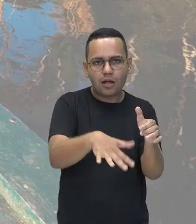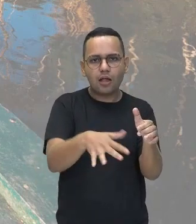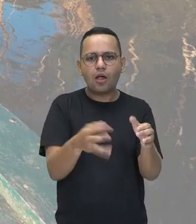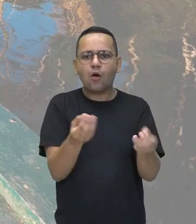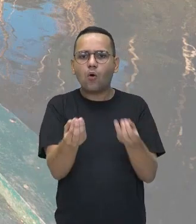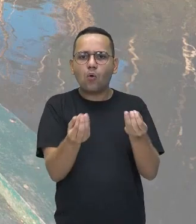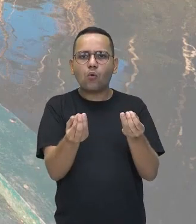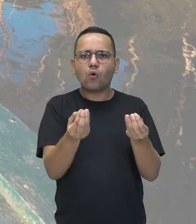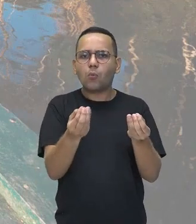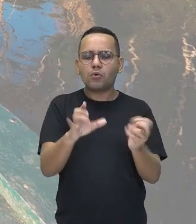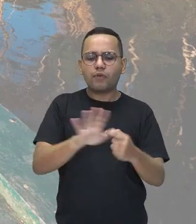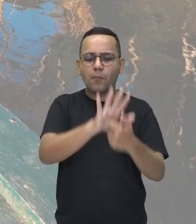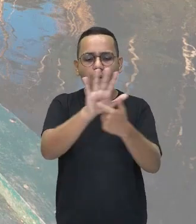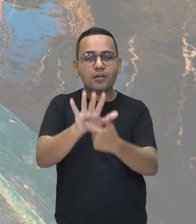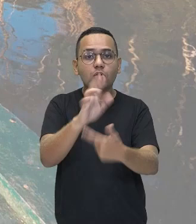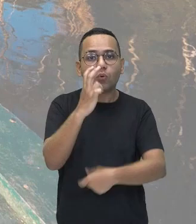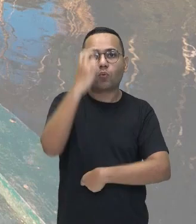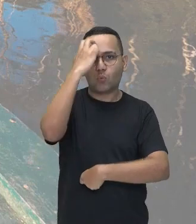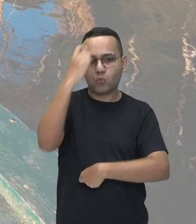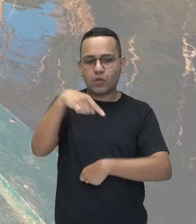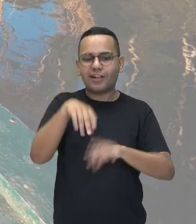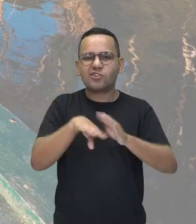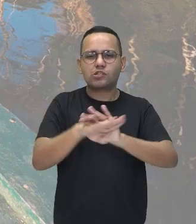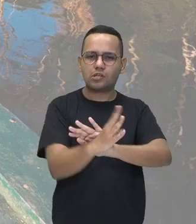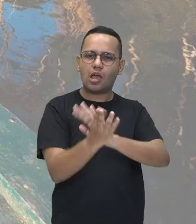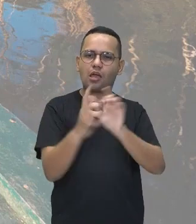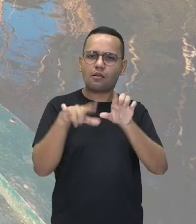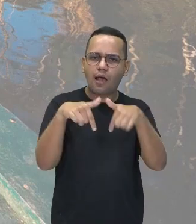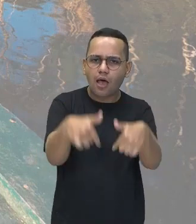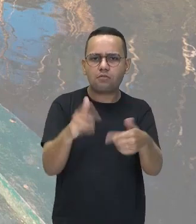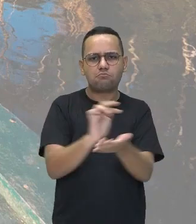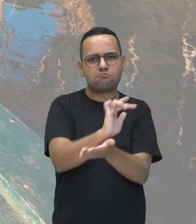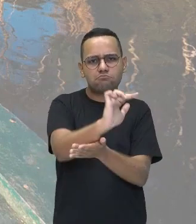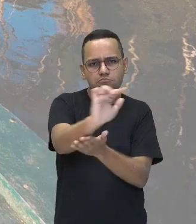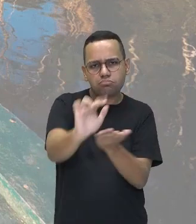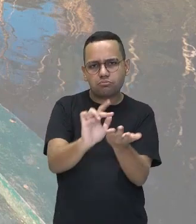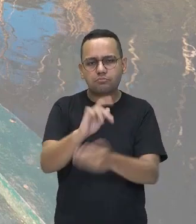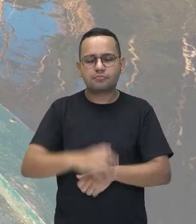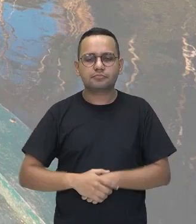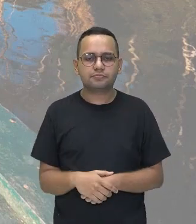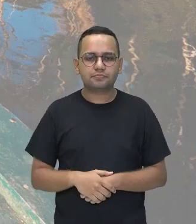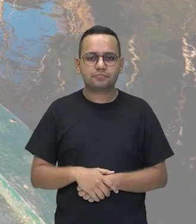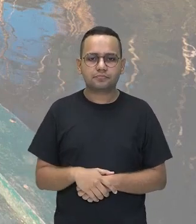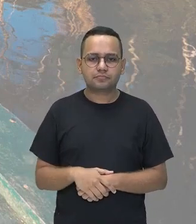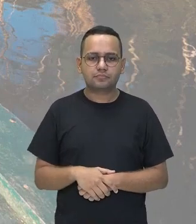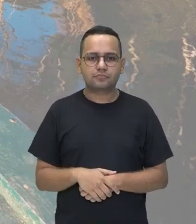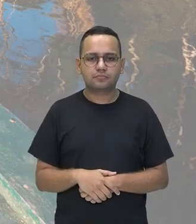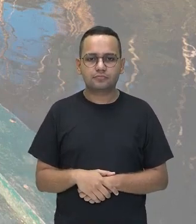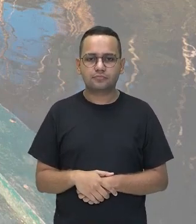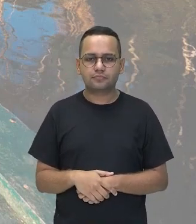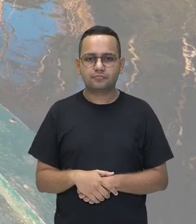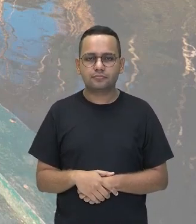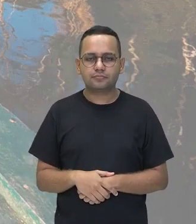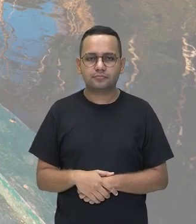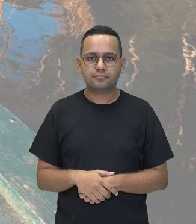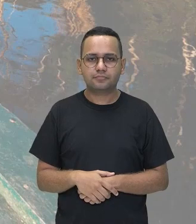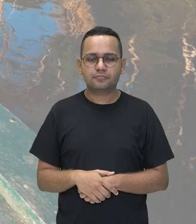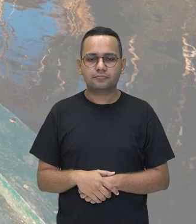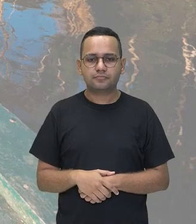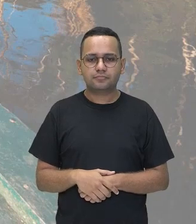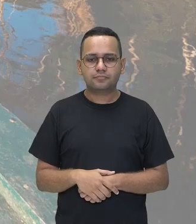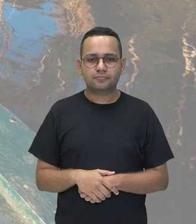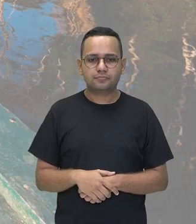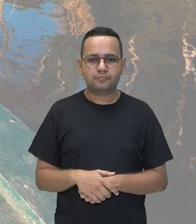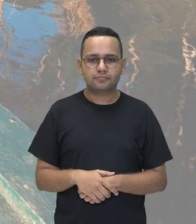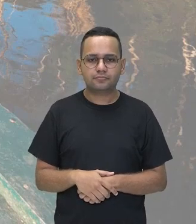sua cultura, da sua comunidade, aí na sua sala de aula, né? Da comunidade a qual vocês pertencem. Então,